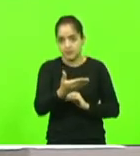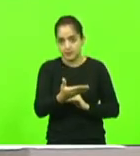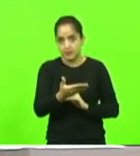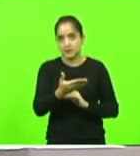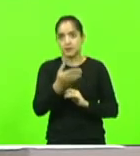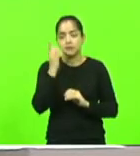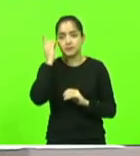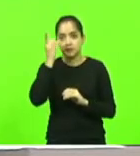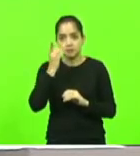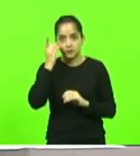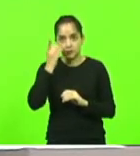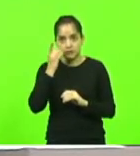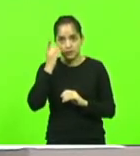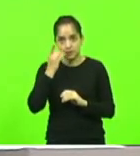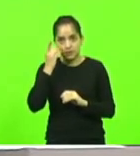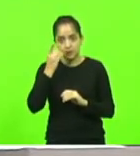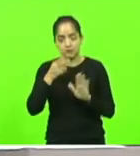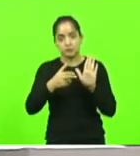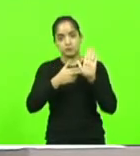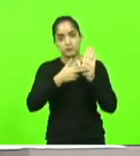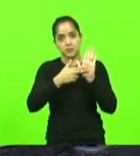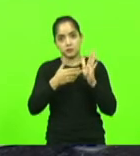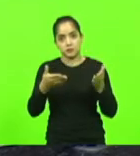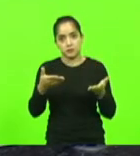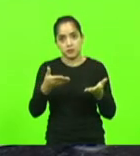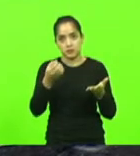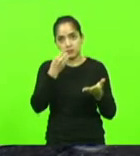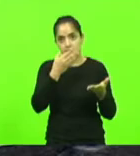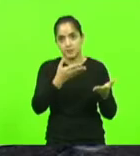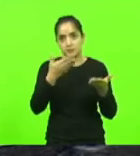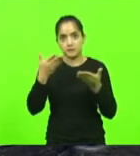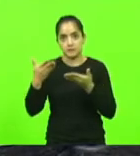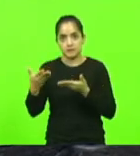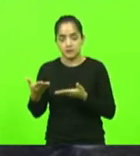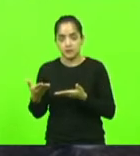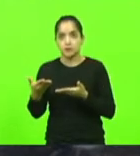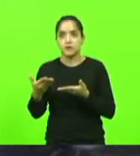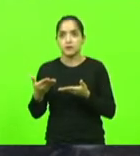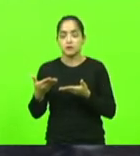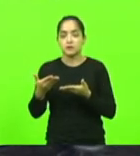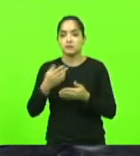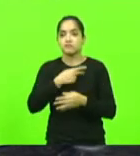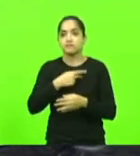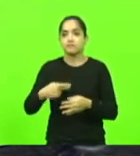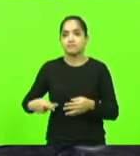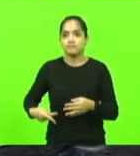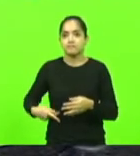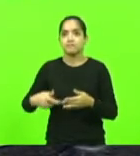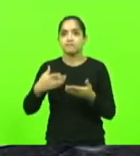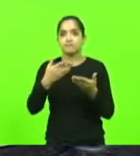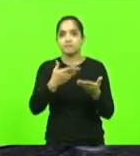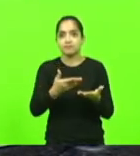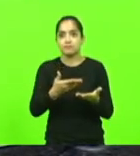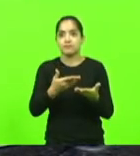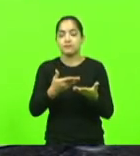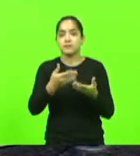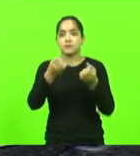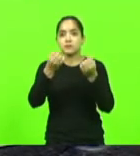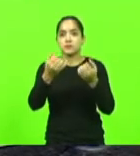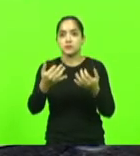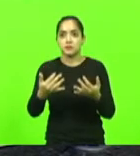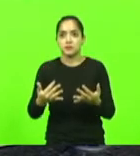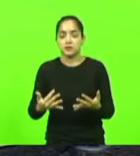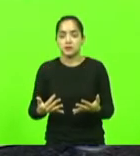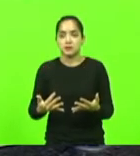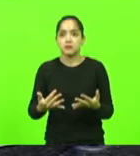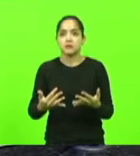colega deputado. Frigo, seja bem-vindo a essa casa. Como o deputado Silvio, nosso presidente Silvio, bem colocou, é uma